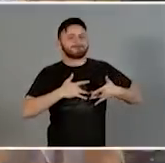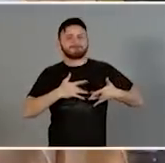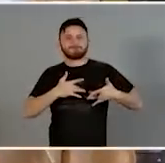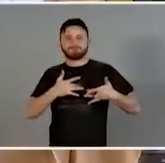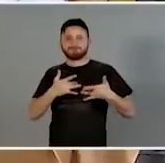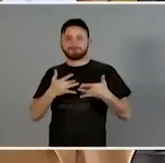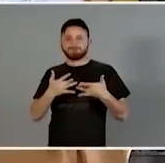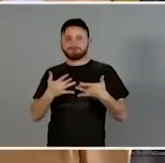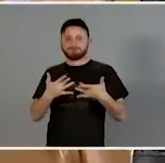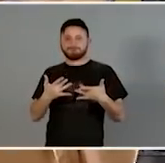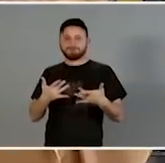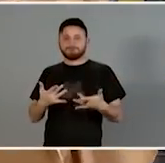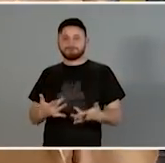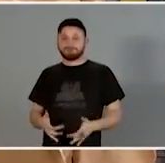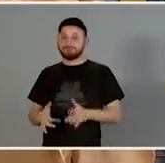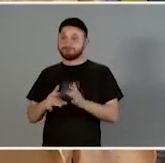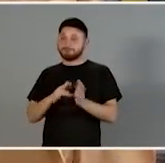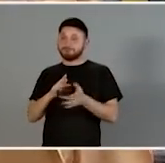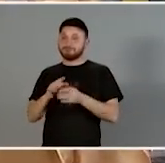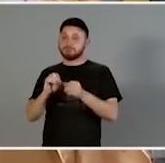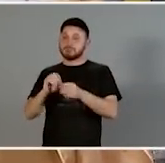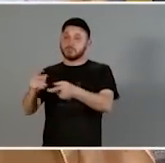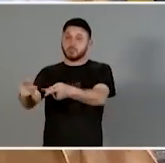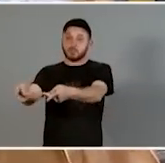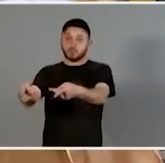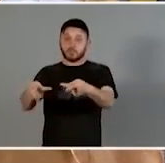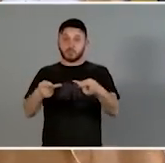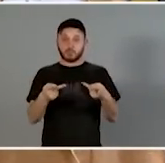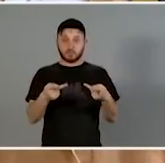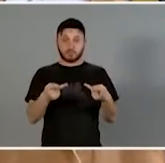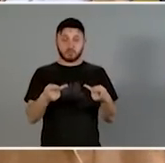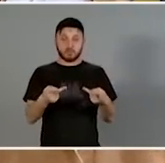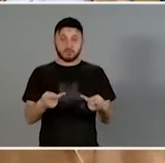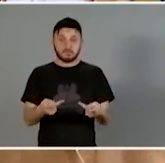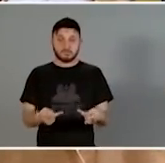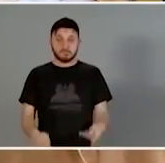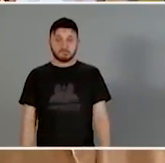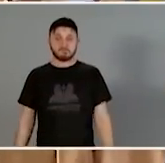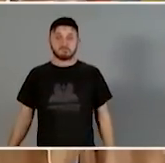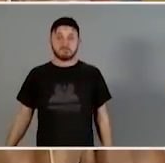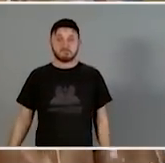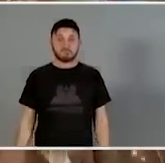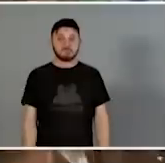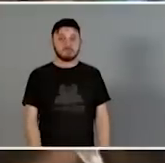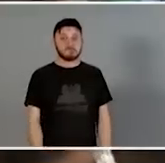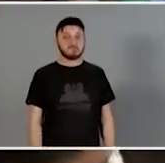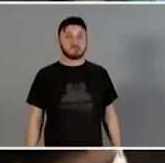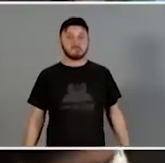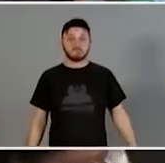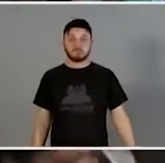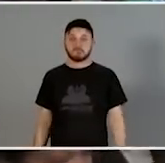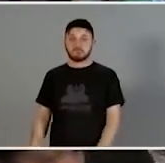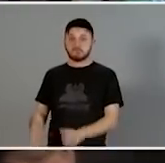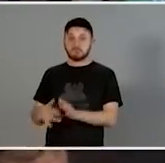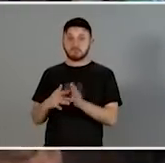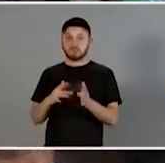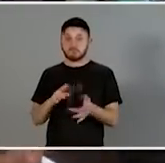o convite então lançou. Ao olhar